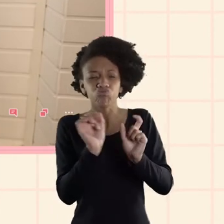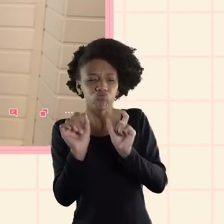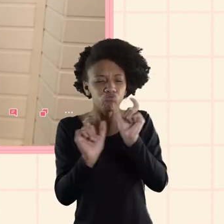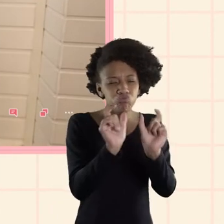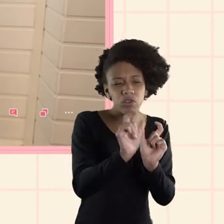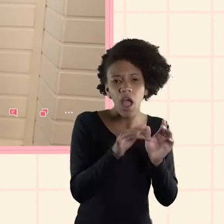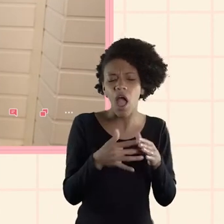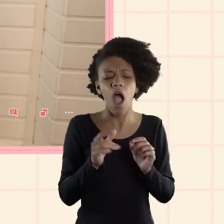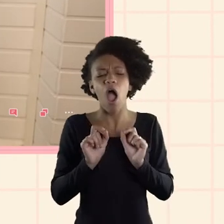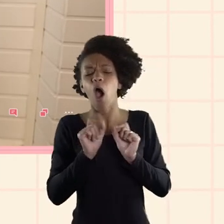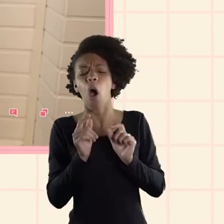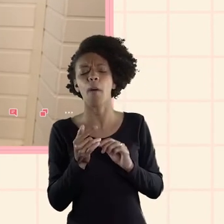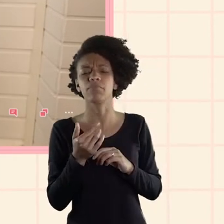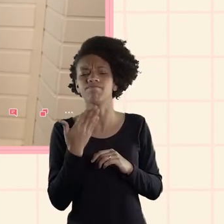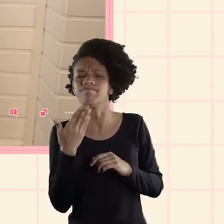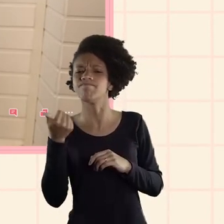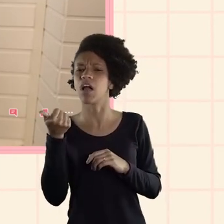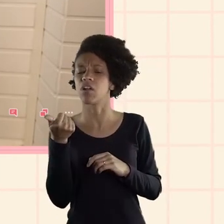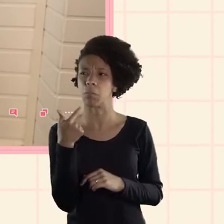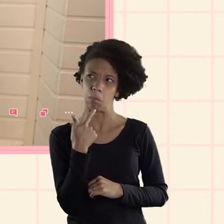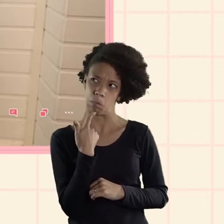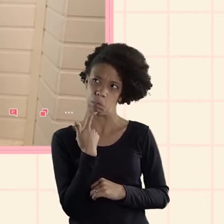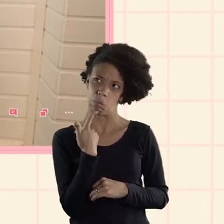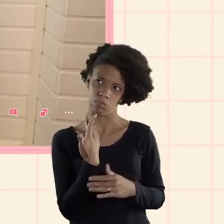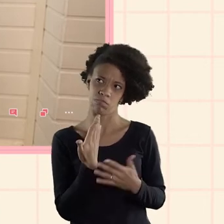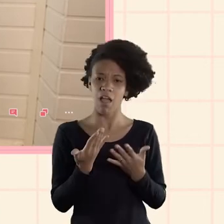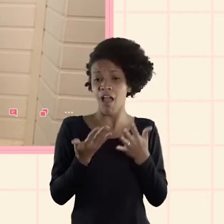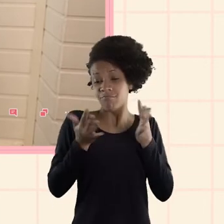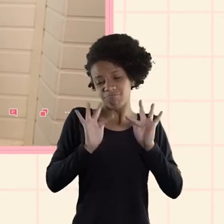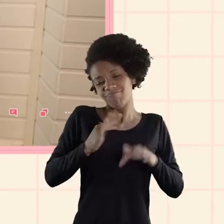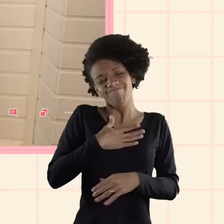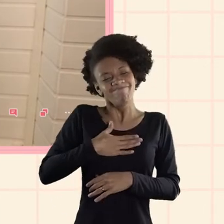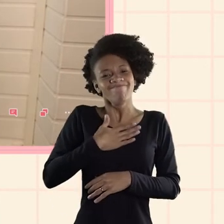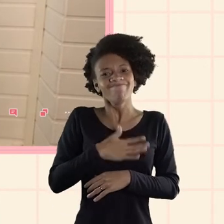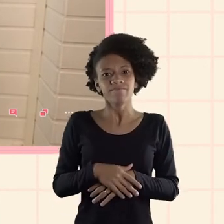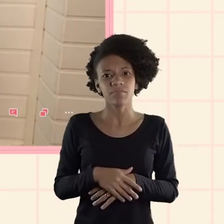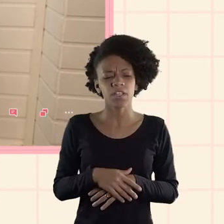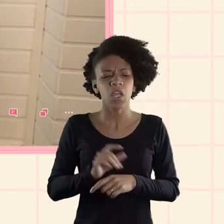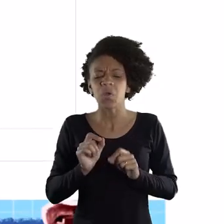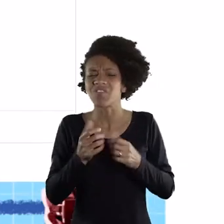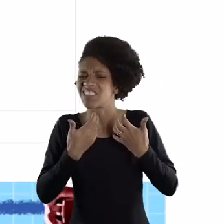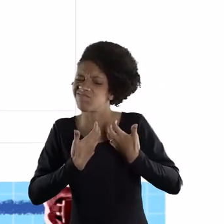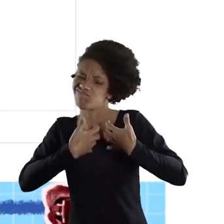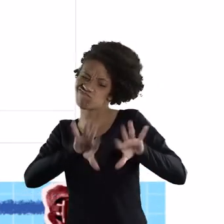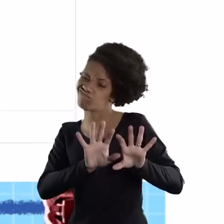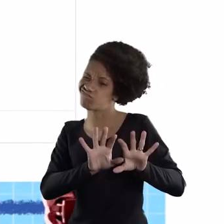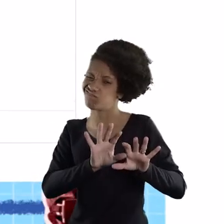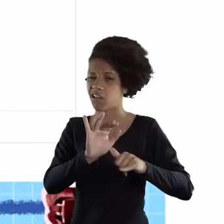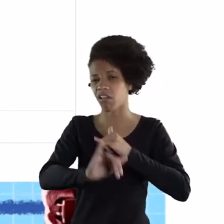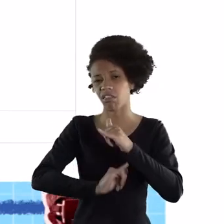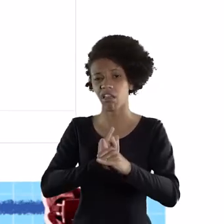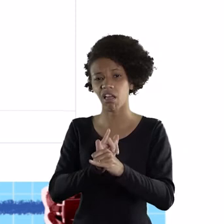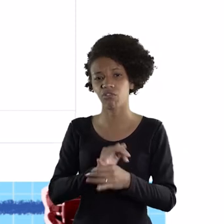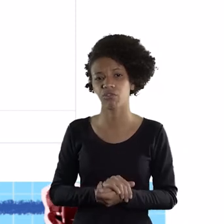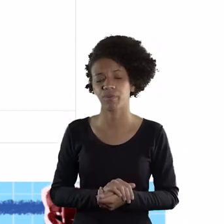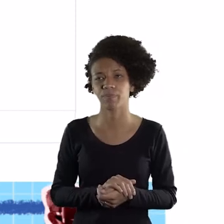Língua. Como é que você acha que essas coisas podem deixar você melhor? Melhor? Ficar feliz. E o que você